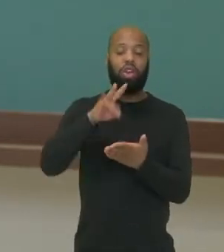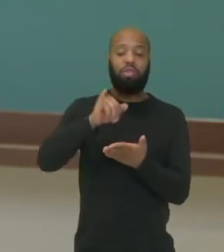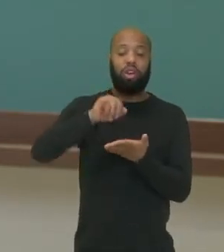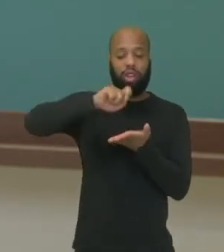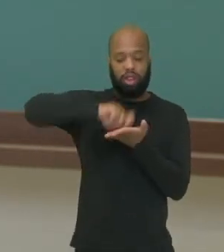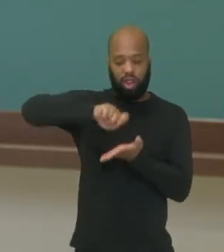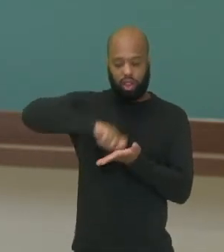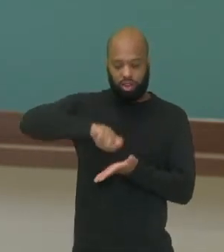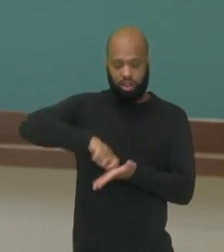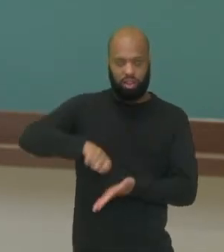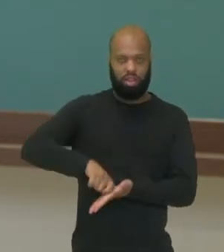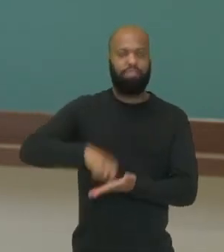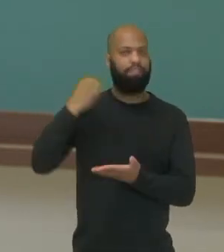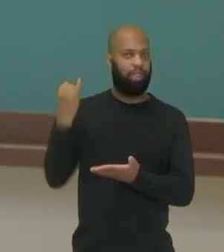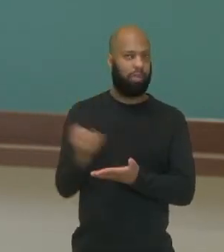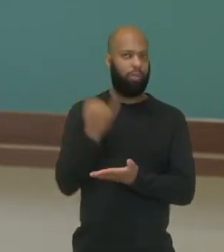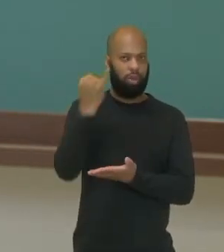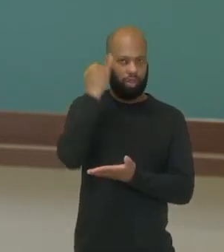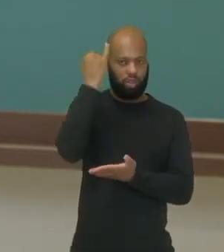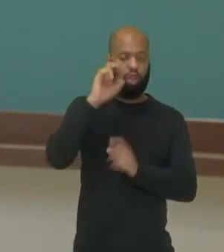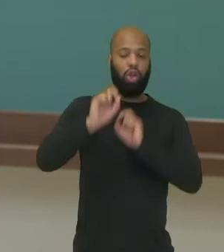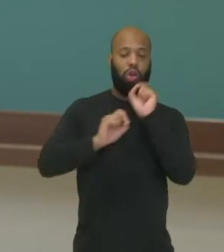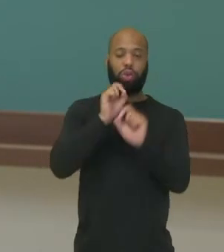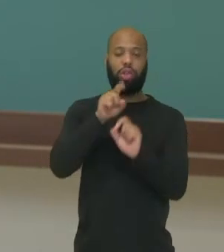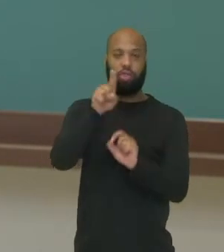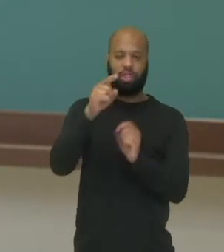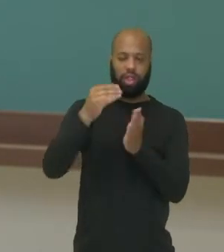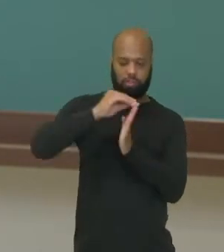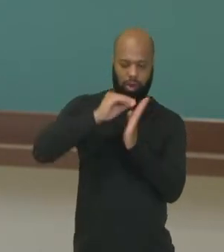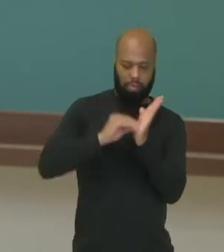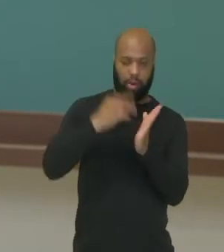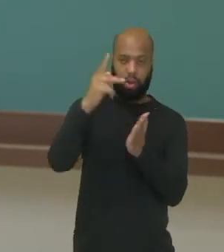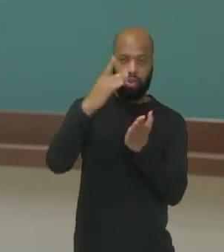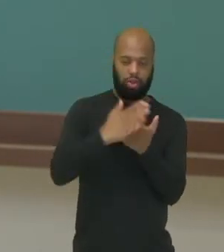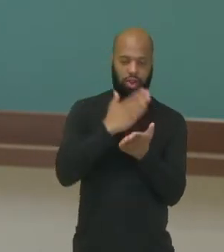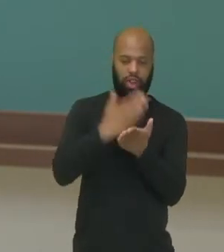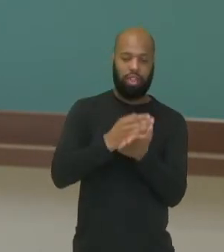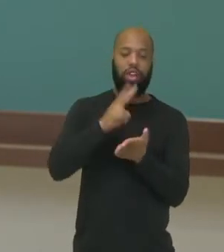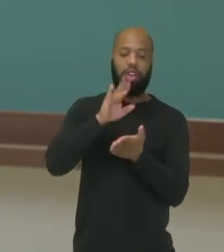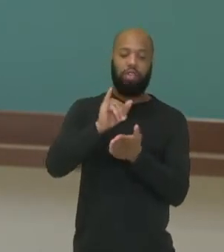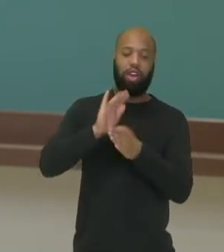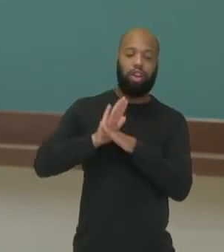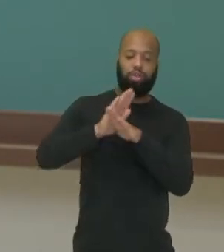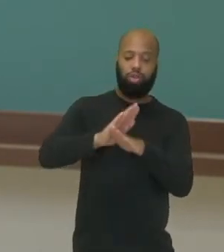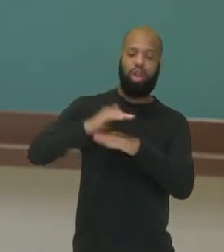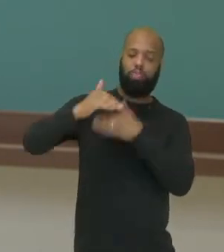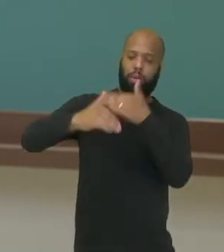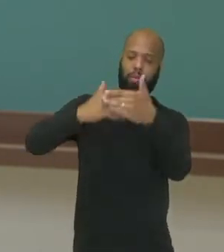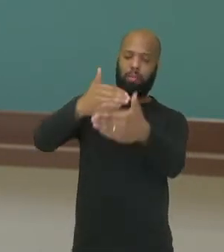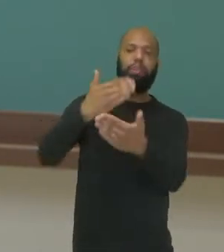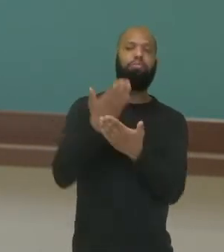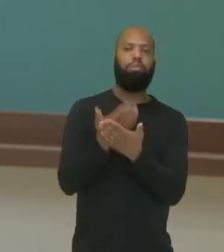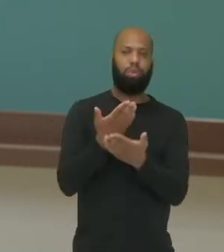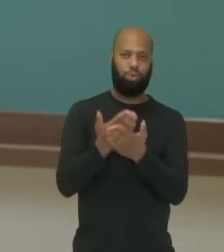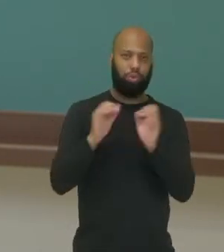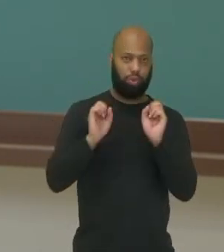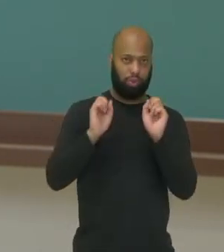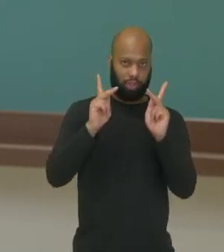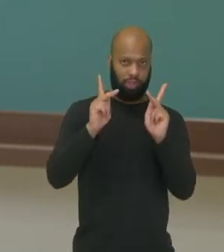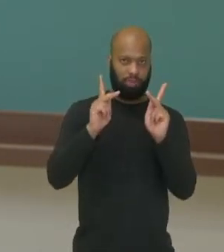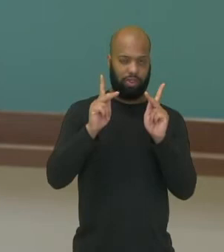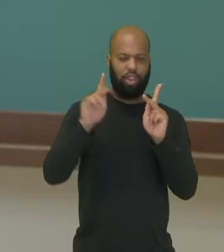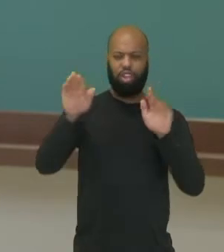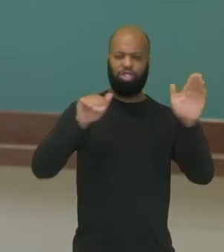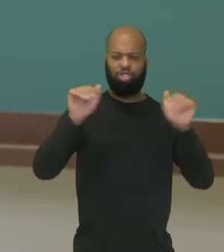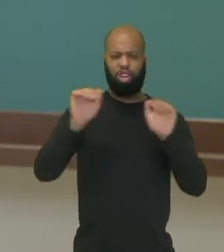e essas anotações que você fizer, elas vão te ajudar muito conforme você for avançando nos teus estudos, ok? Chama toda